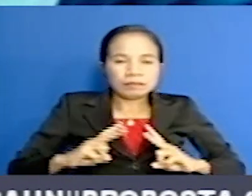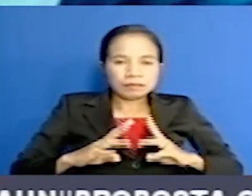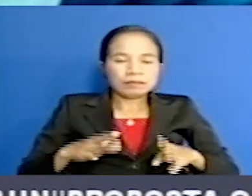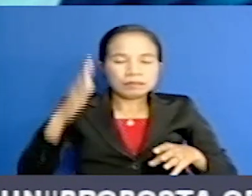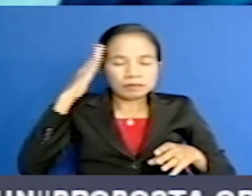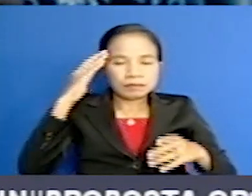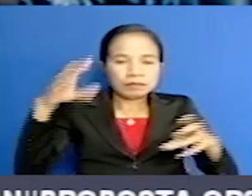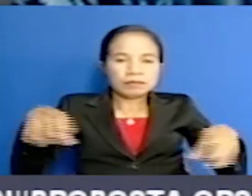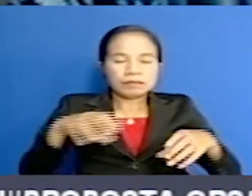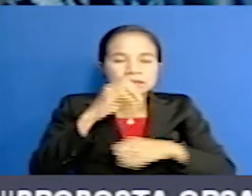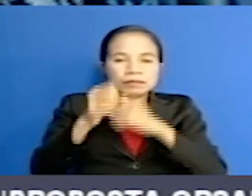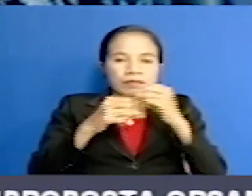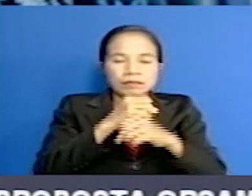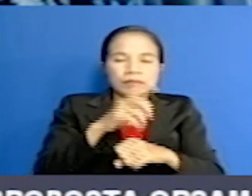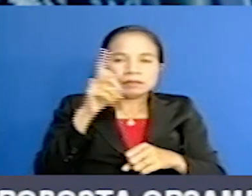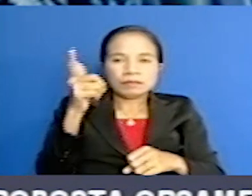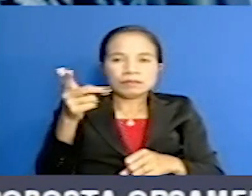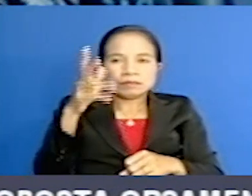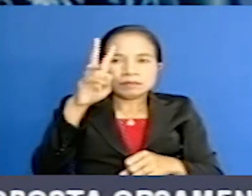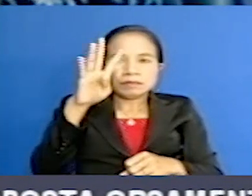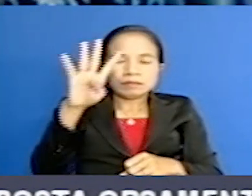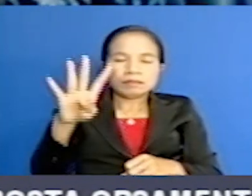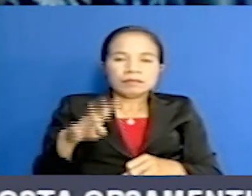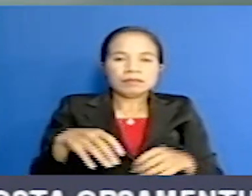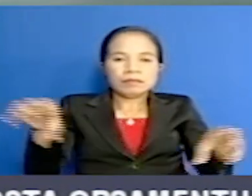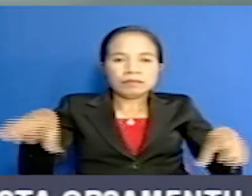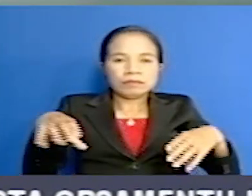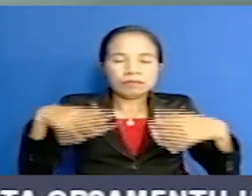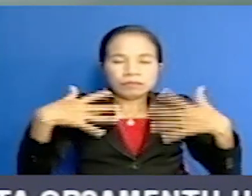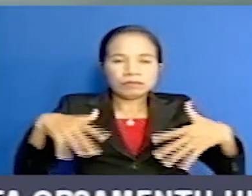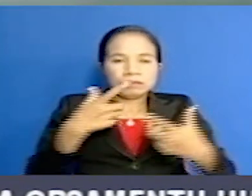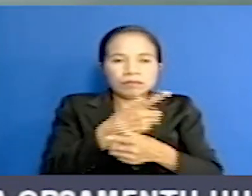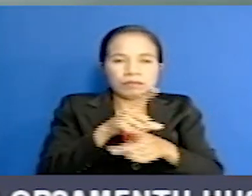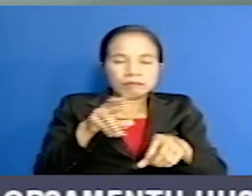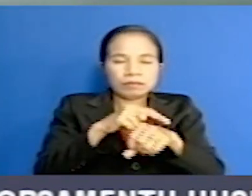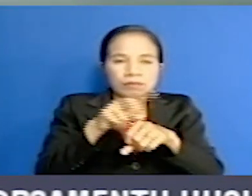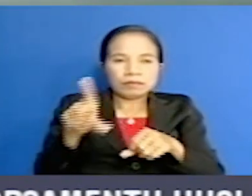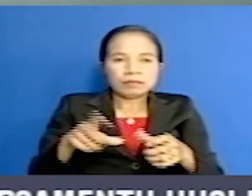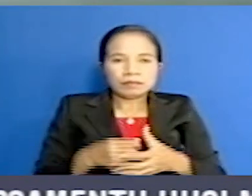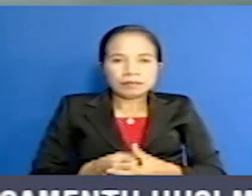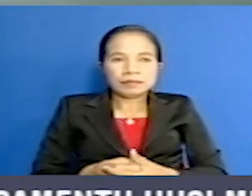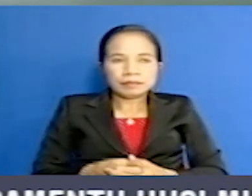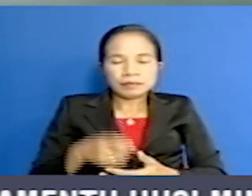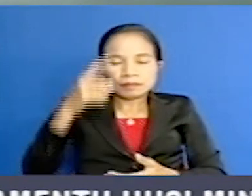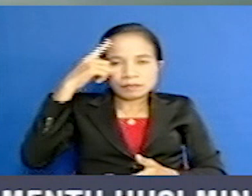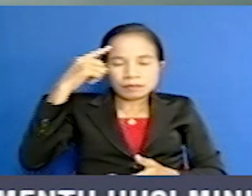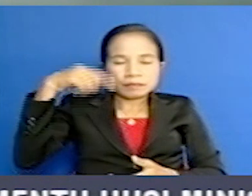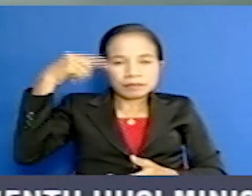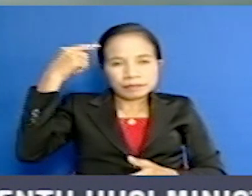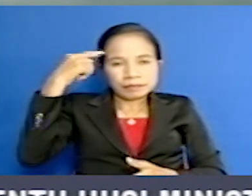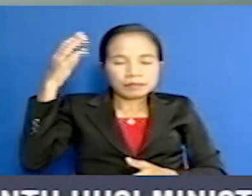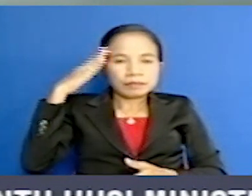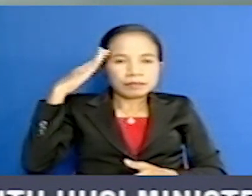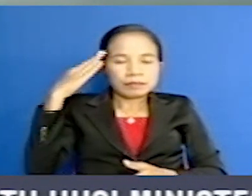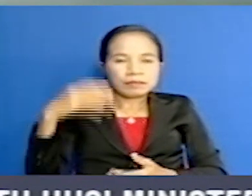nebe contribui tina rono resinhat e a luta libertação nacional. Ito tamak solo tamba governo dignifica e